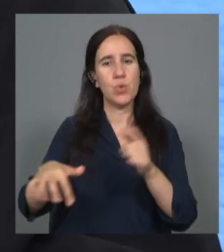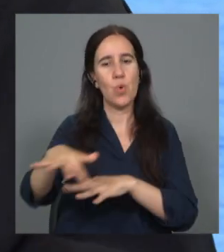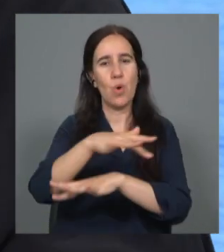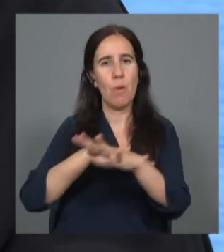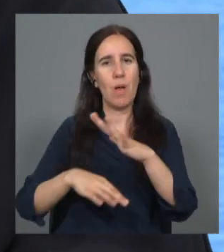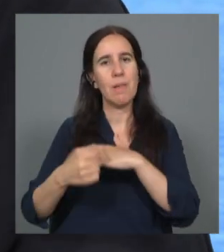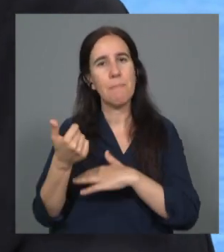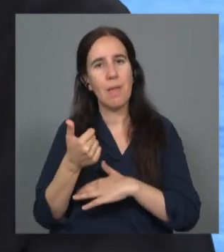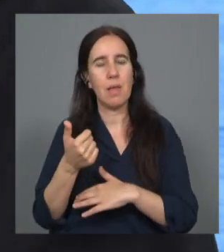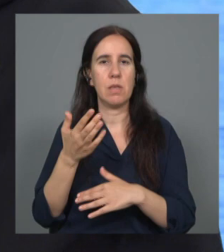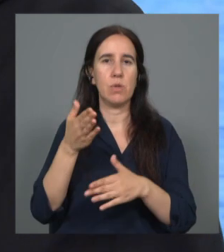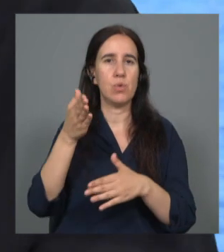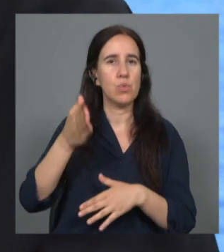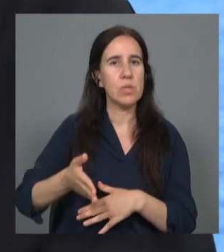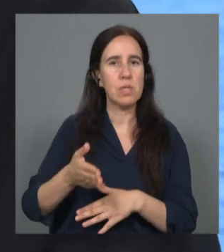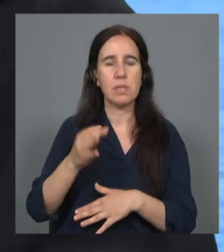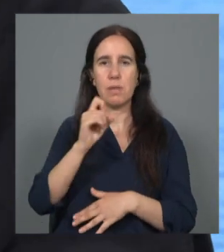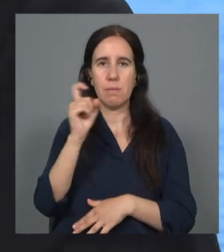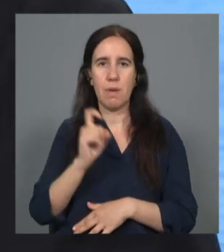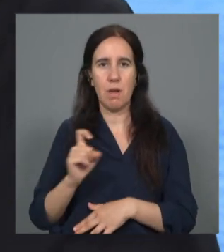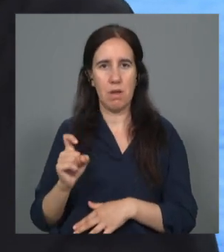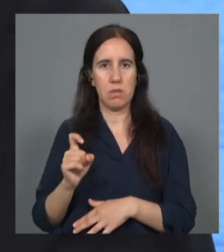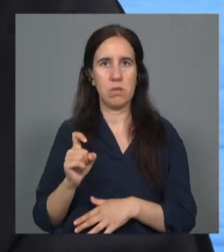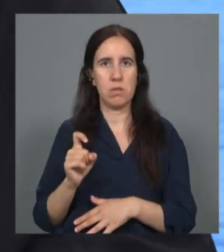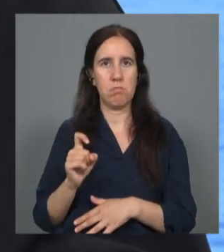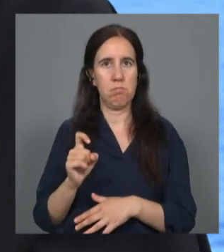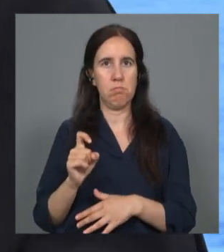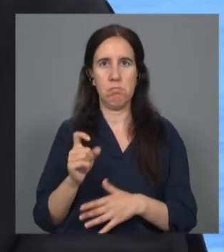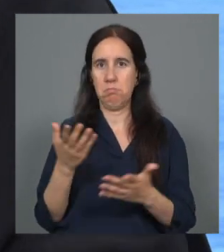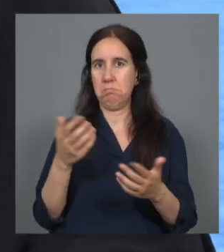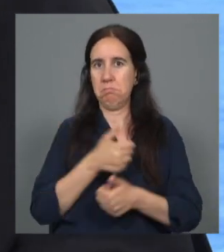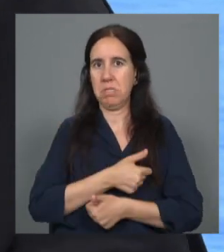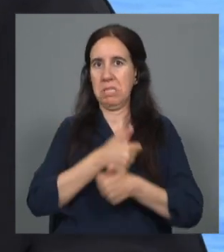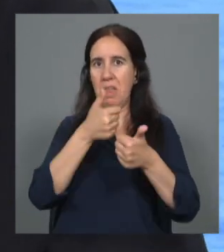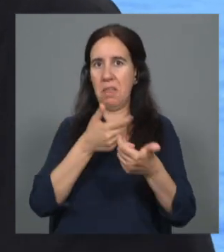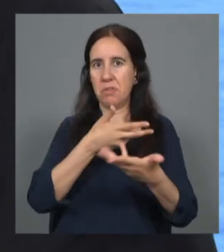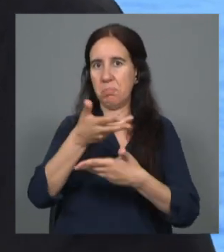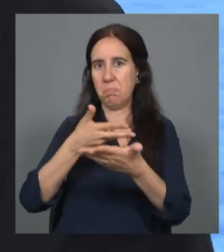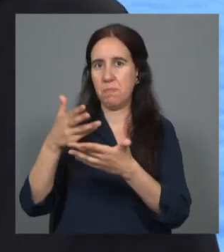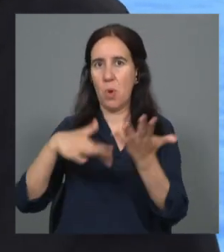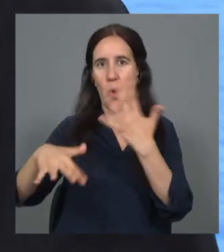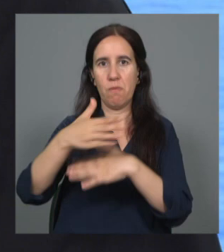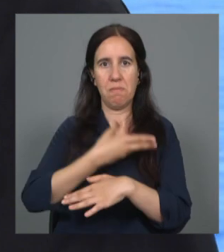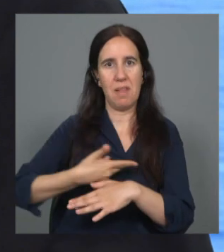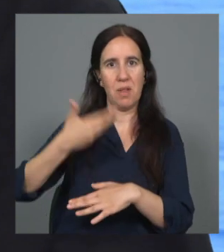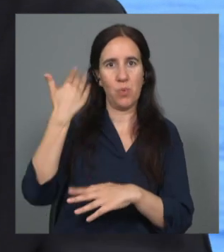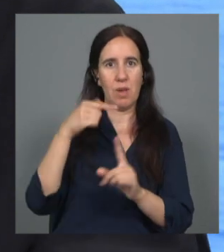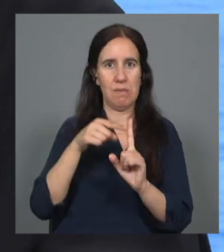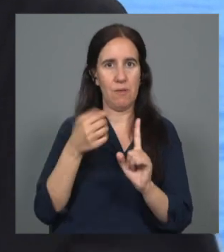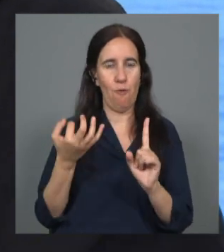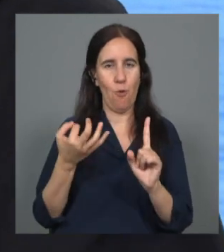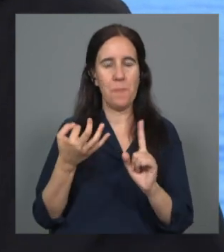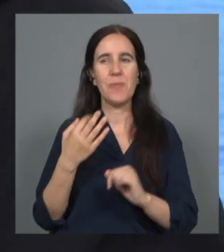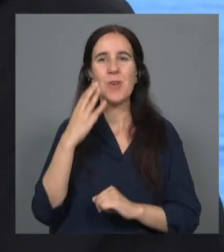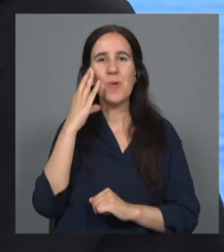para a justiça, para a paz entre as cidades, os povos daquela altura. Eu acho